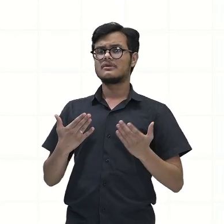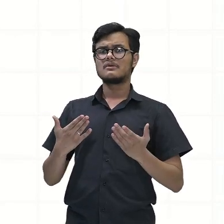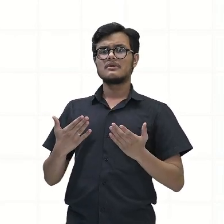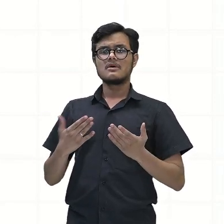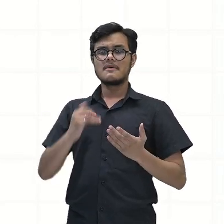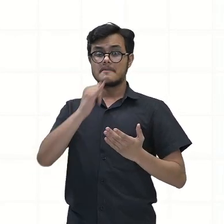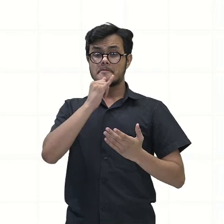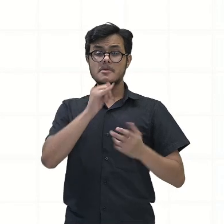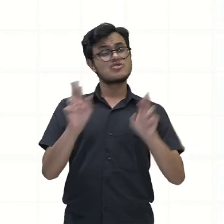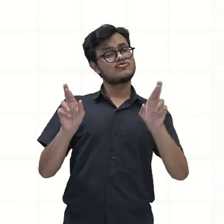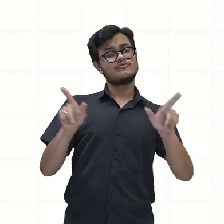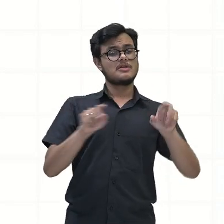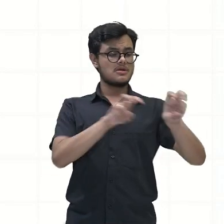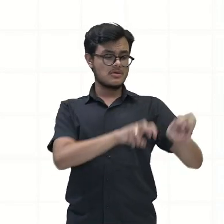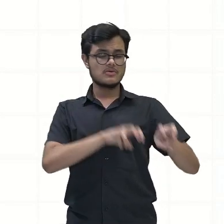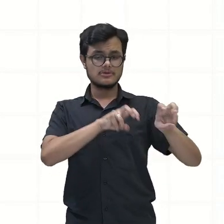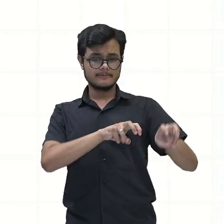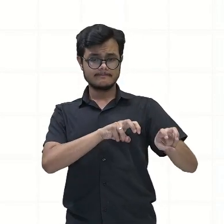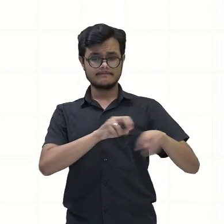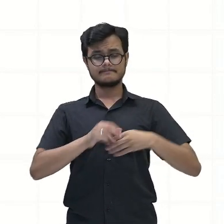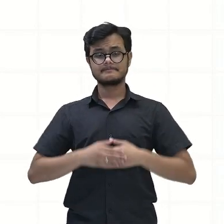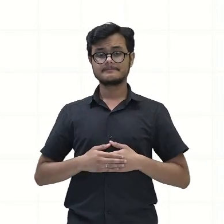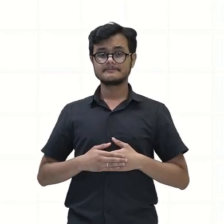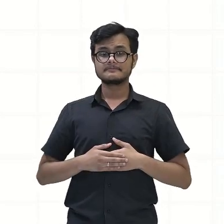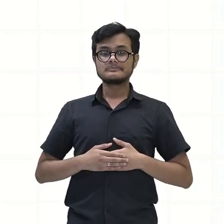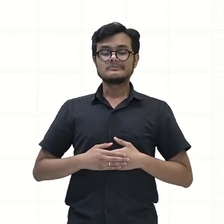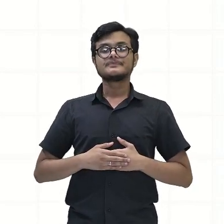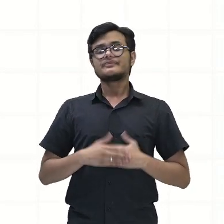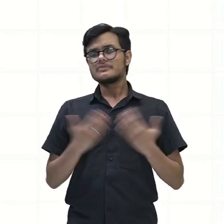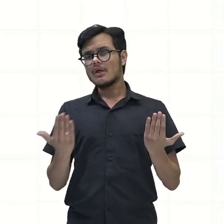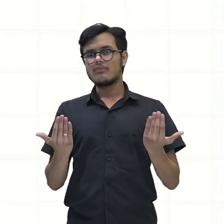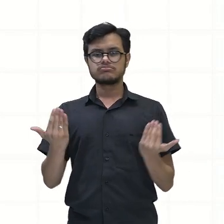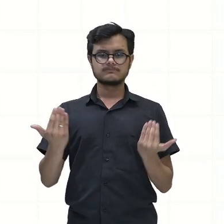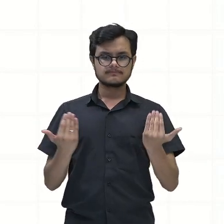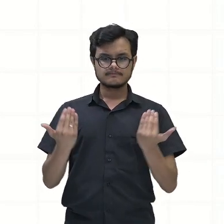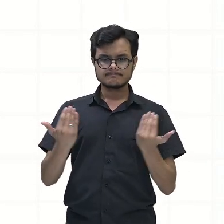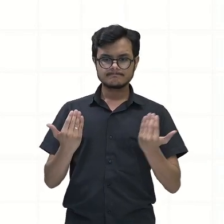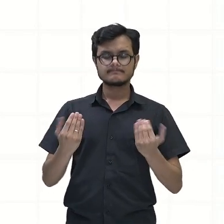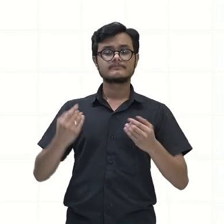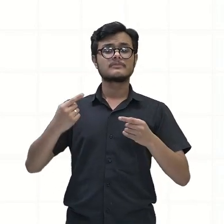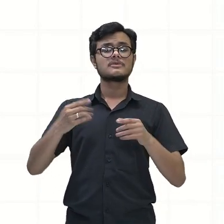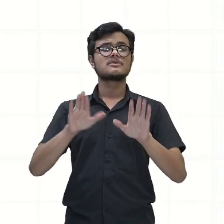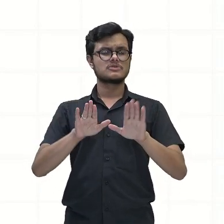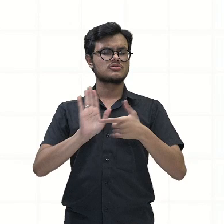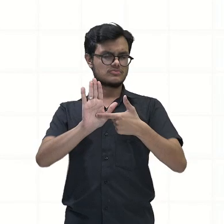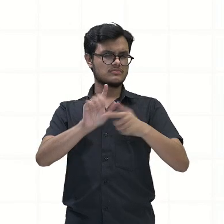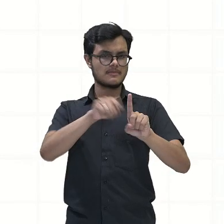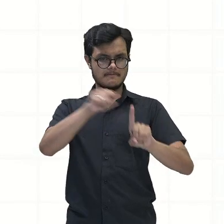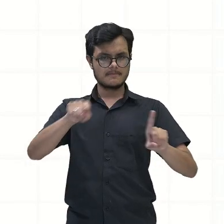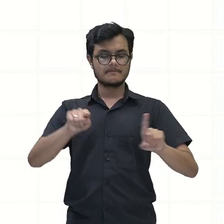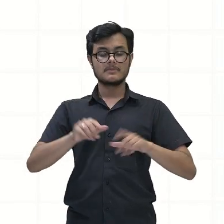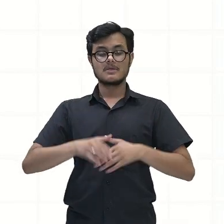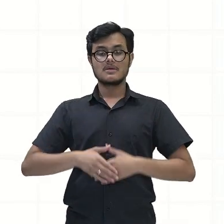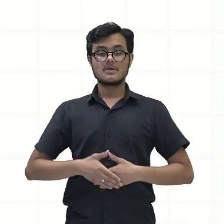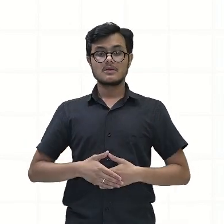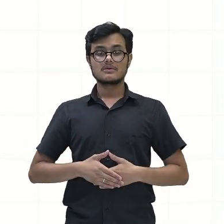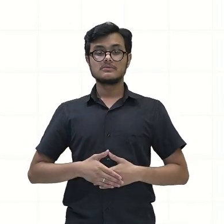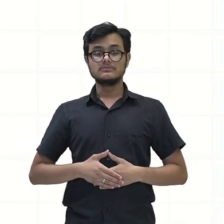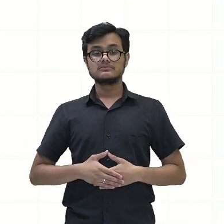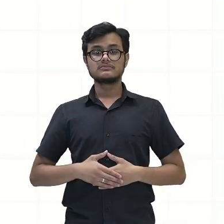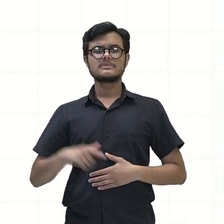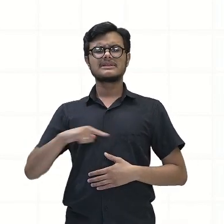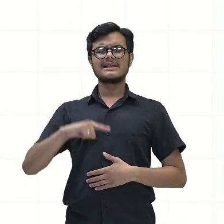rural, tá bom? Então, nós temos aqui fazendo esse comparativo, que a gente vai já chegar no nosso gráfico, nós temos aí um pouco mais